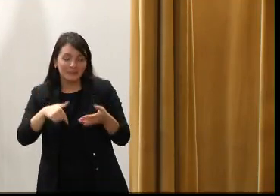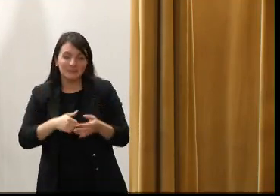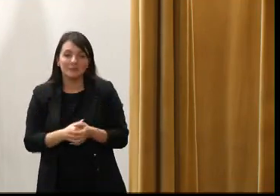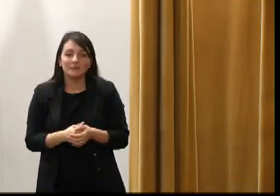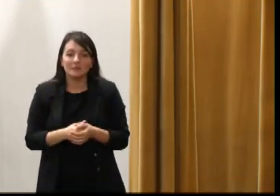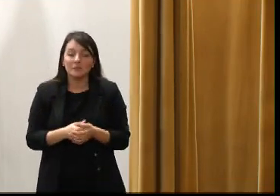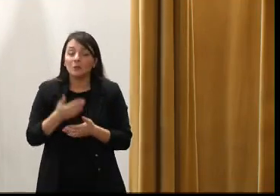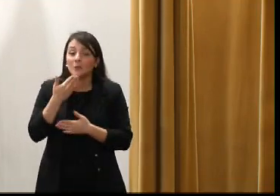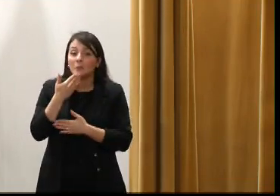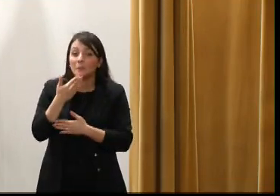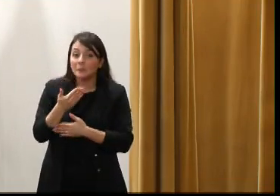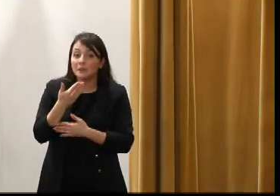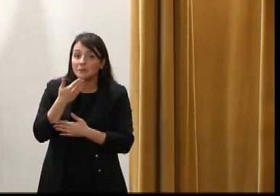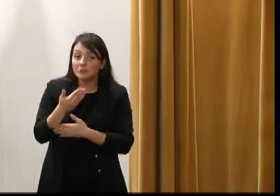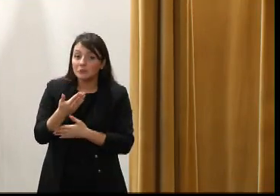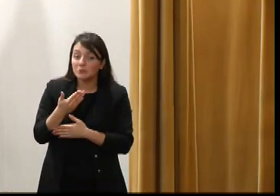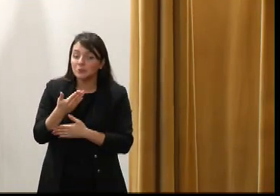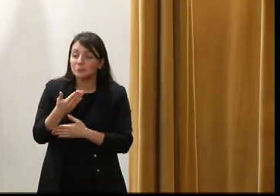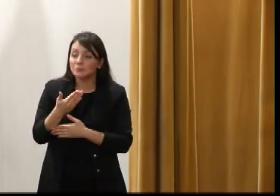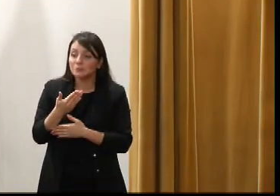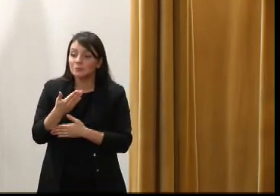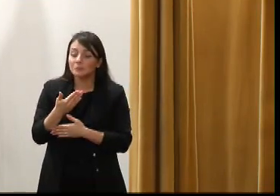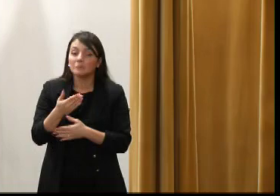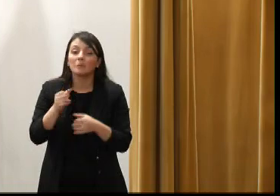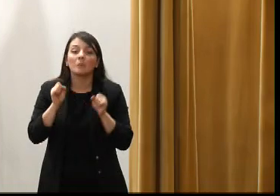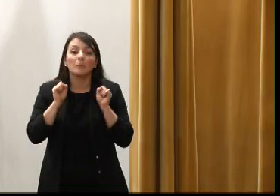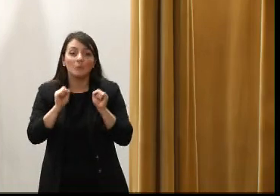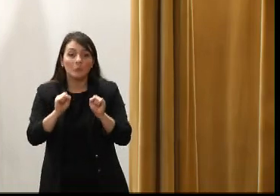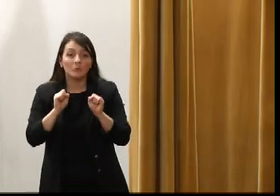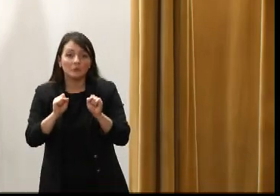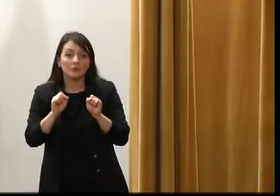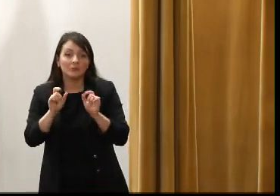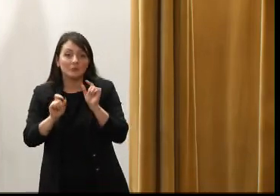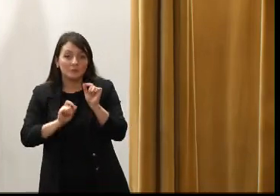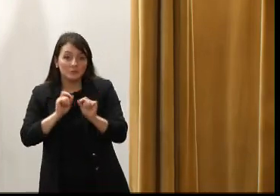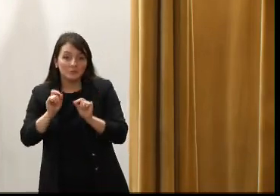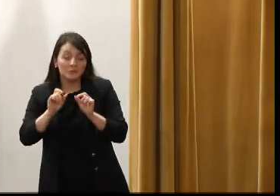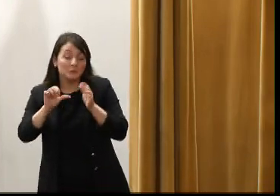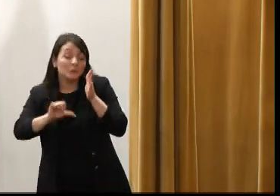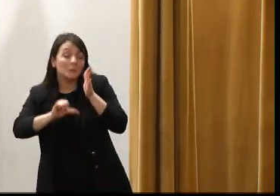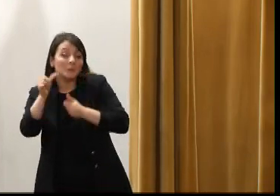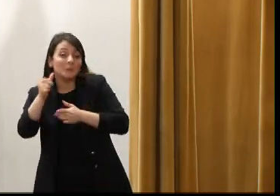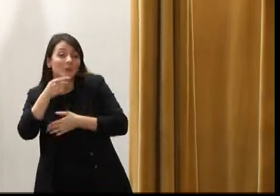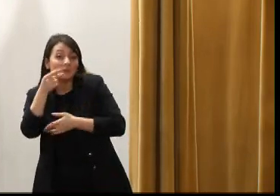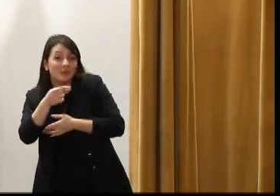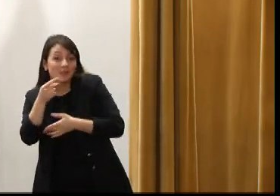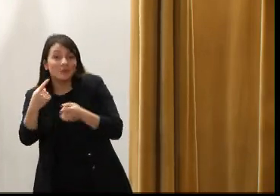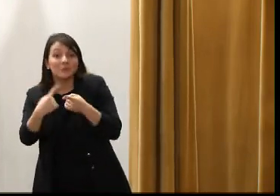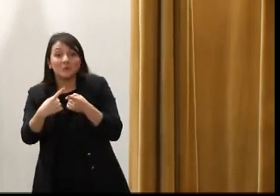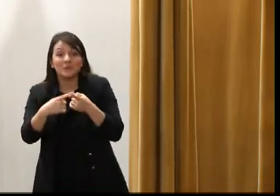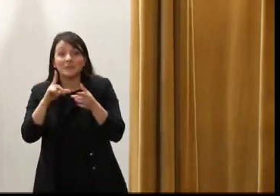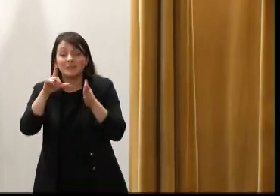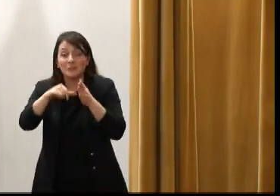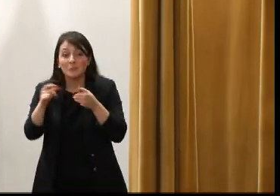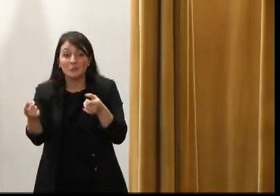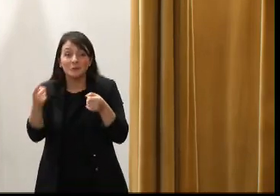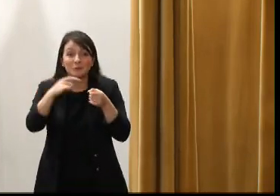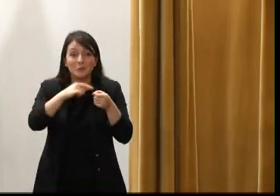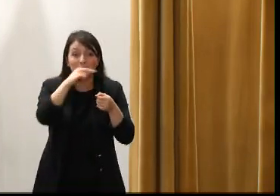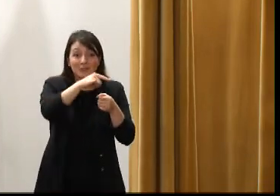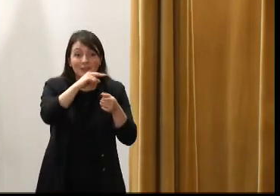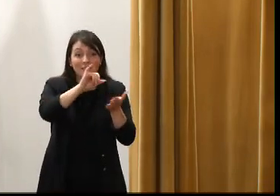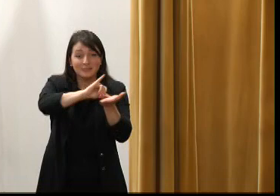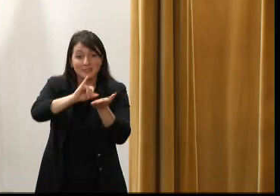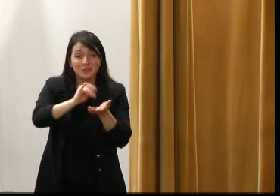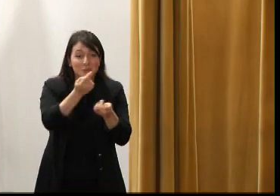Fiz um pedido aqui para que eu pudesse ser um dos primeiros a falar, porque estou voltando lá no centro administrativo, onde estou lá